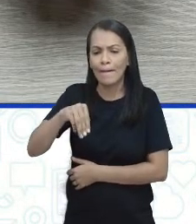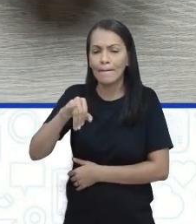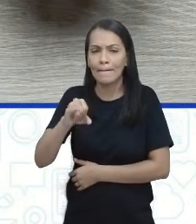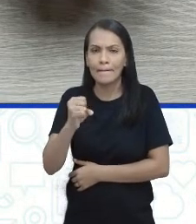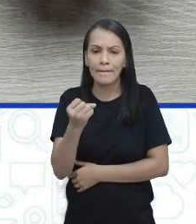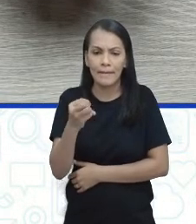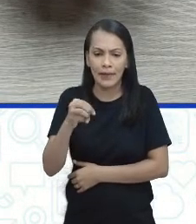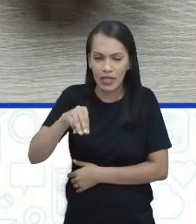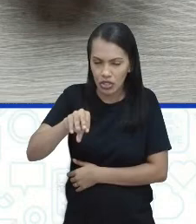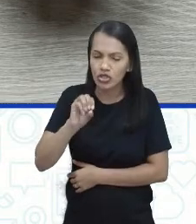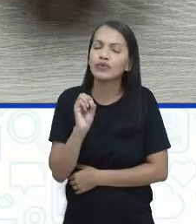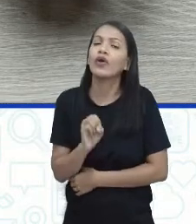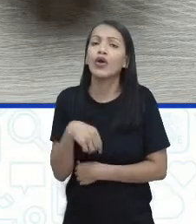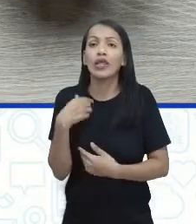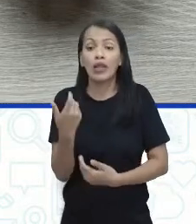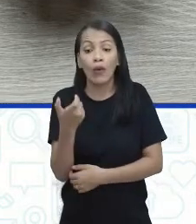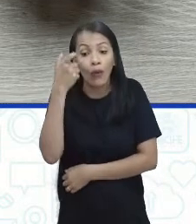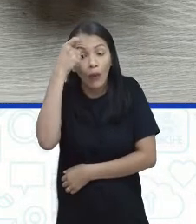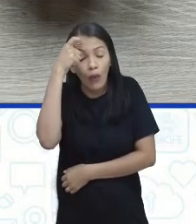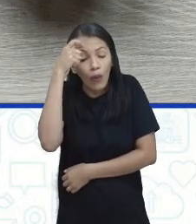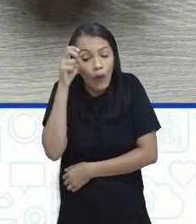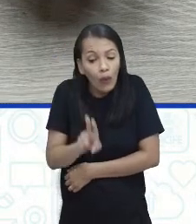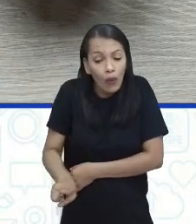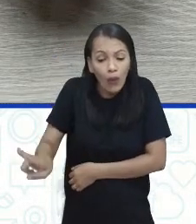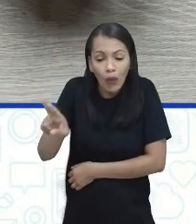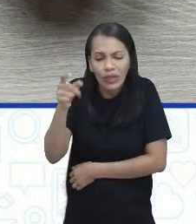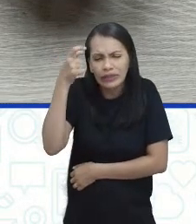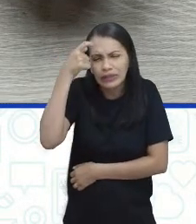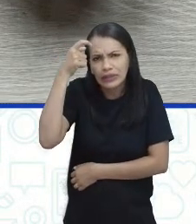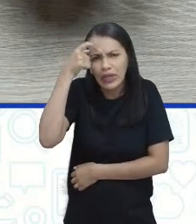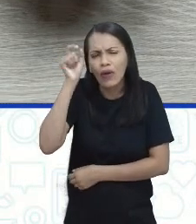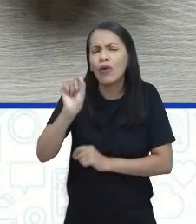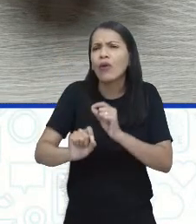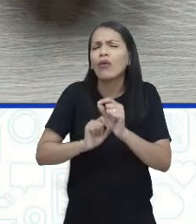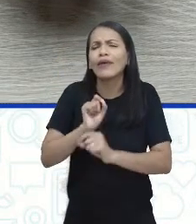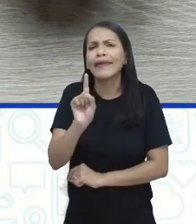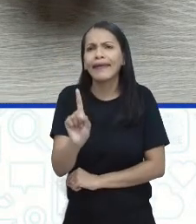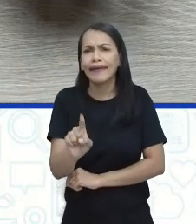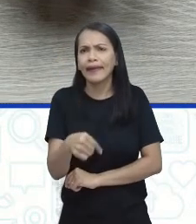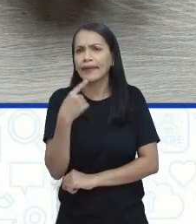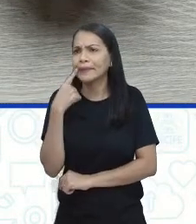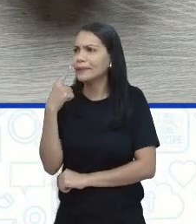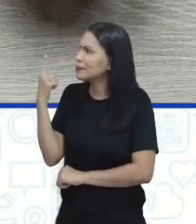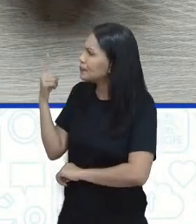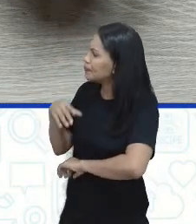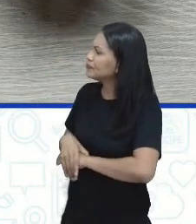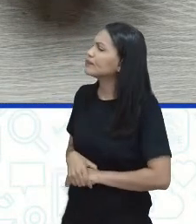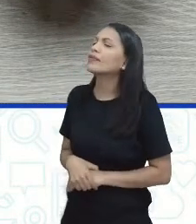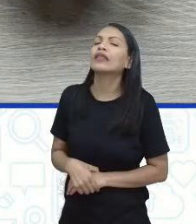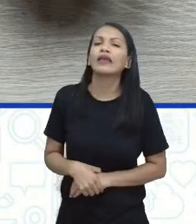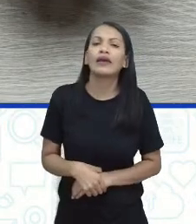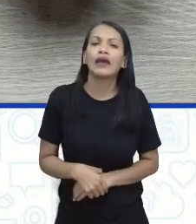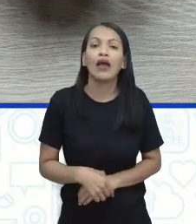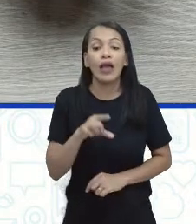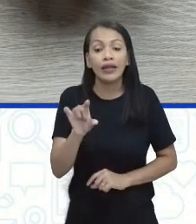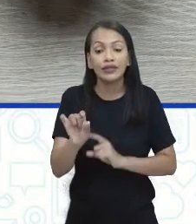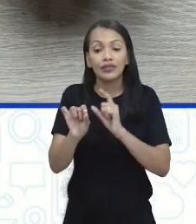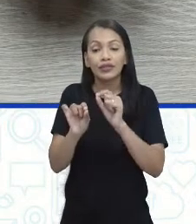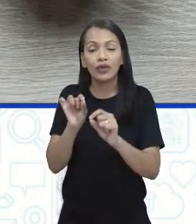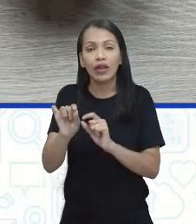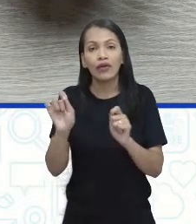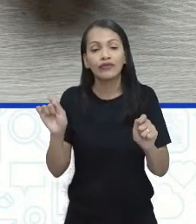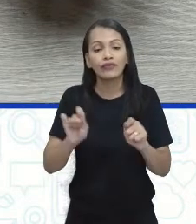consciente. Então, o consumo consciente, ele vai envolver, né, o que, pessoal? Cada escolha é